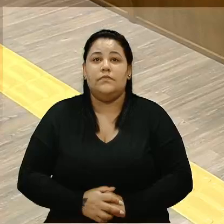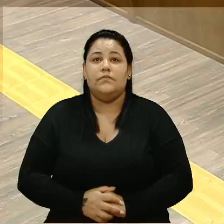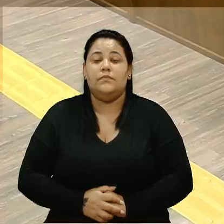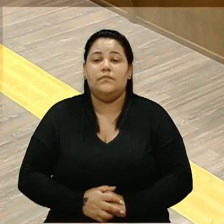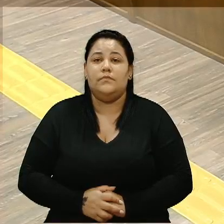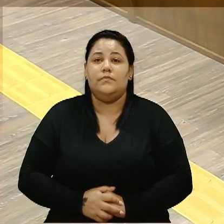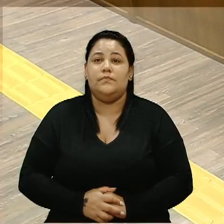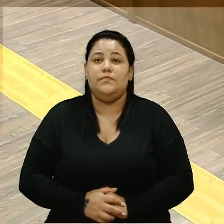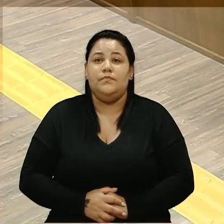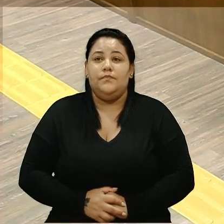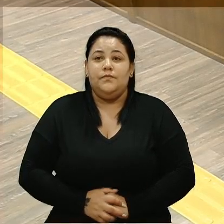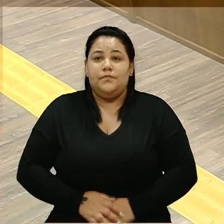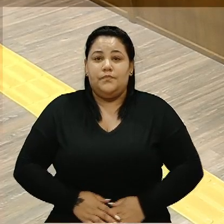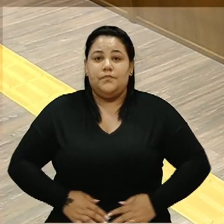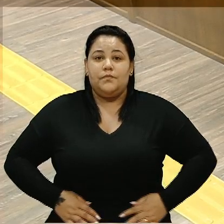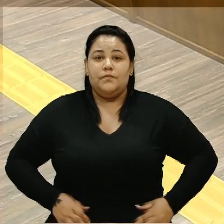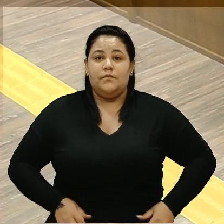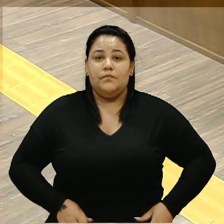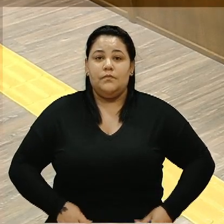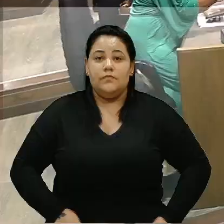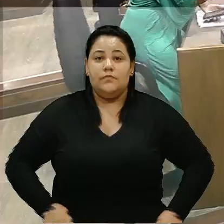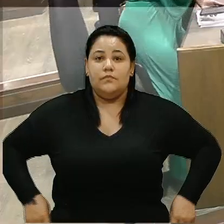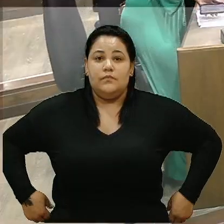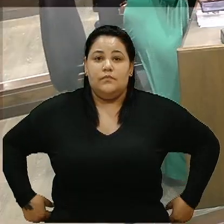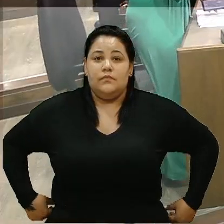Palavra a vereadora Rose Frigerio.